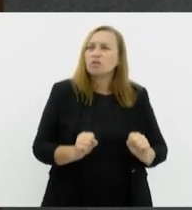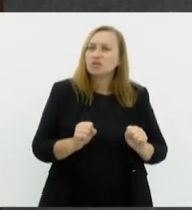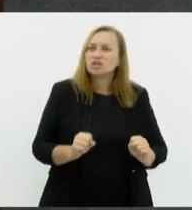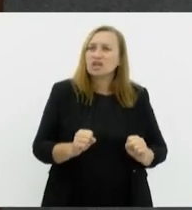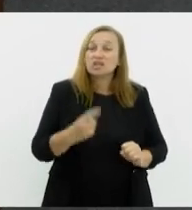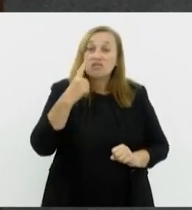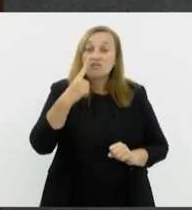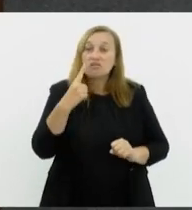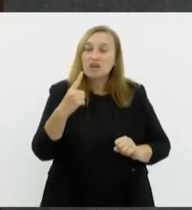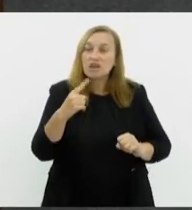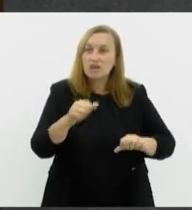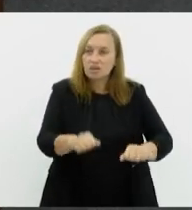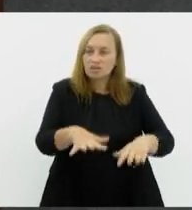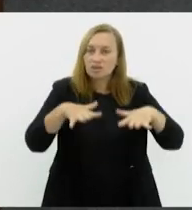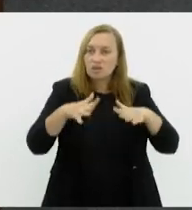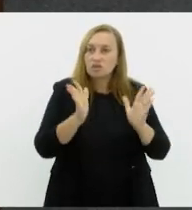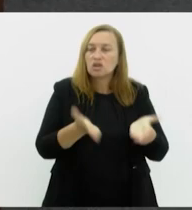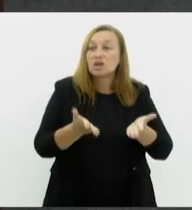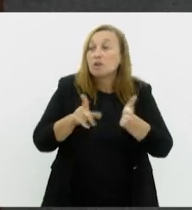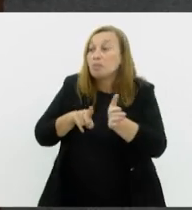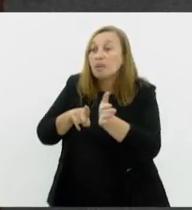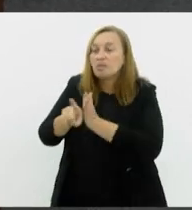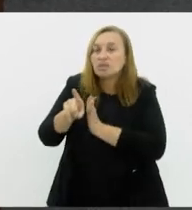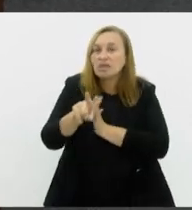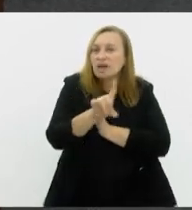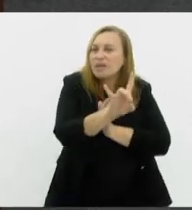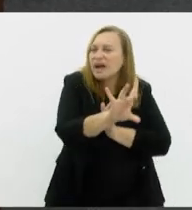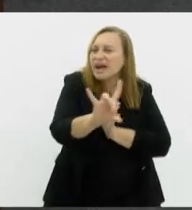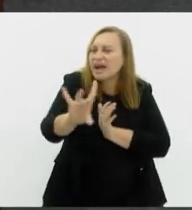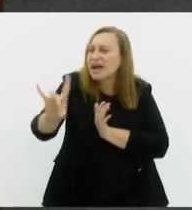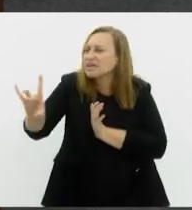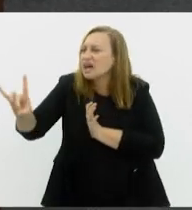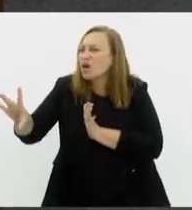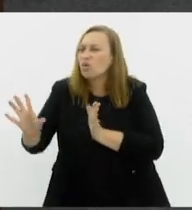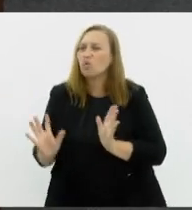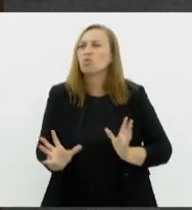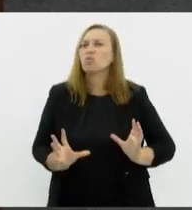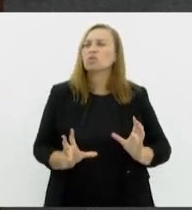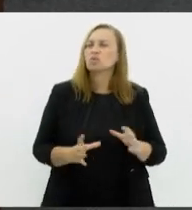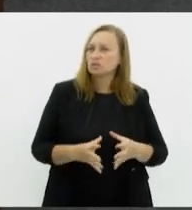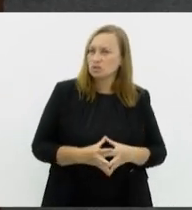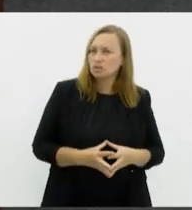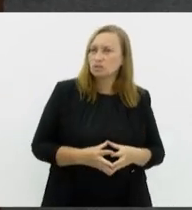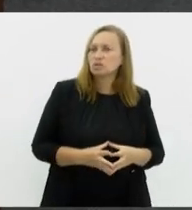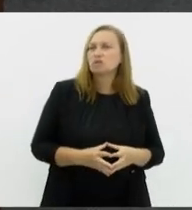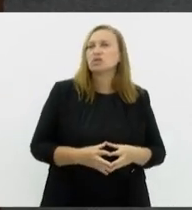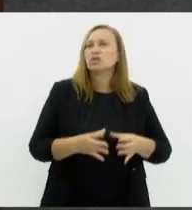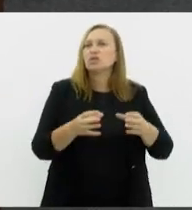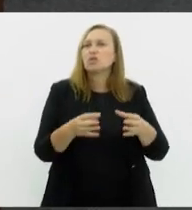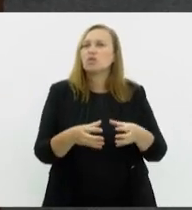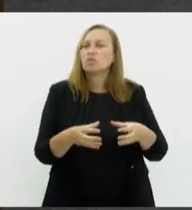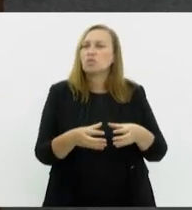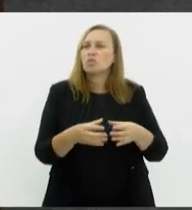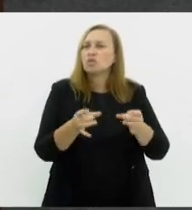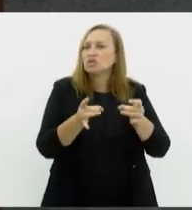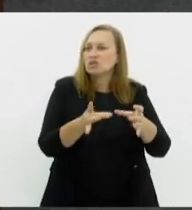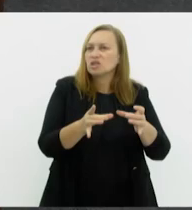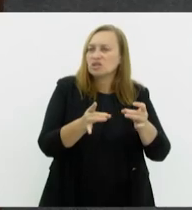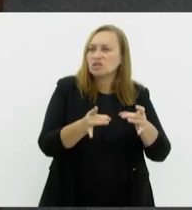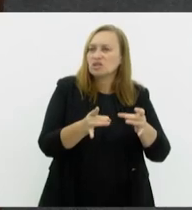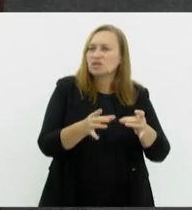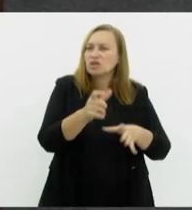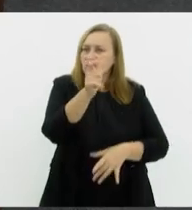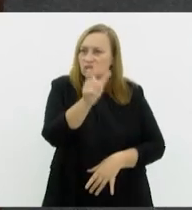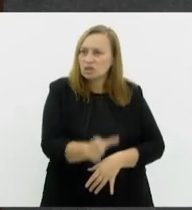de hoje. Queria perguntar para eles, para o comércio da Zona Sul do Rio de Janeiro, para os trabalhadores da